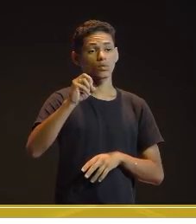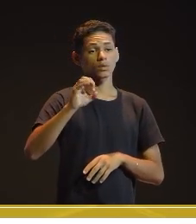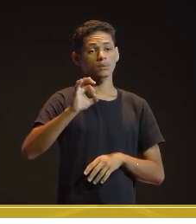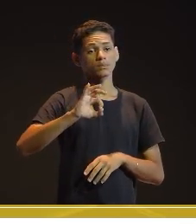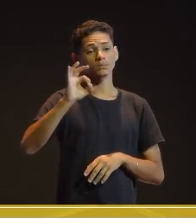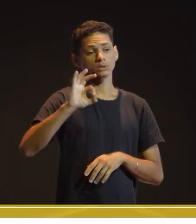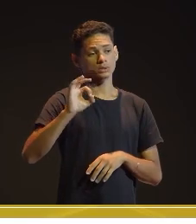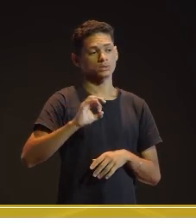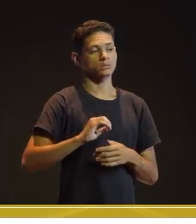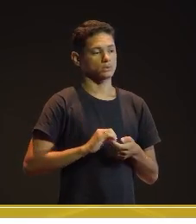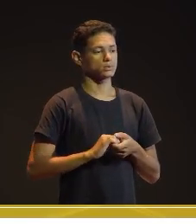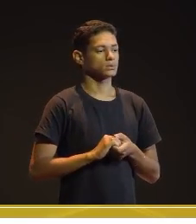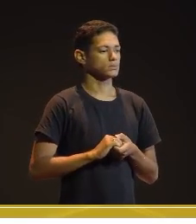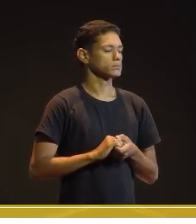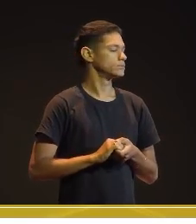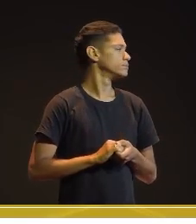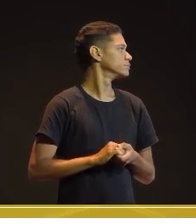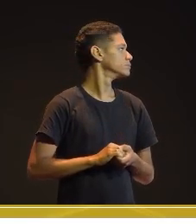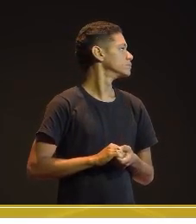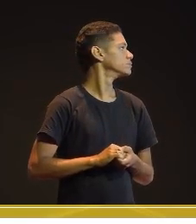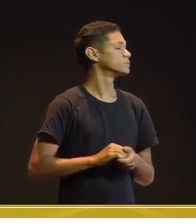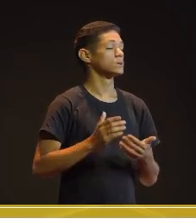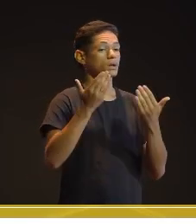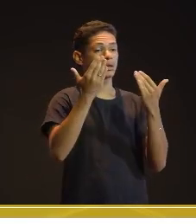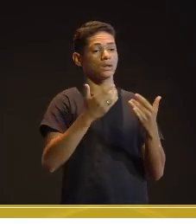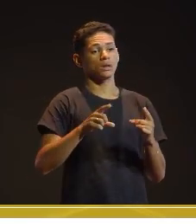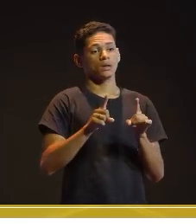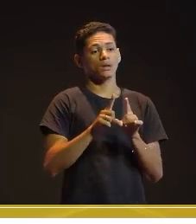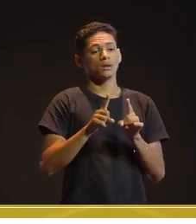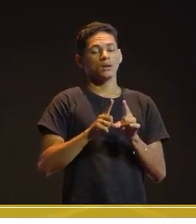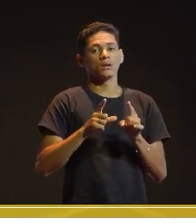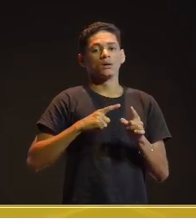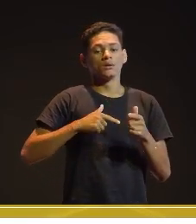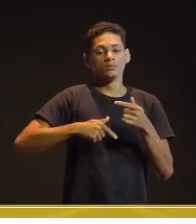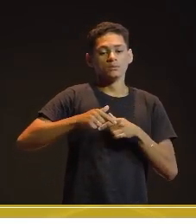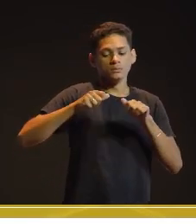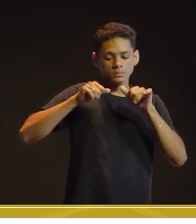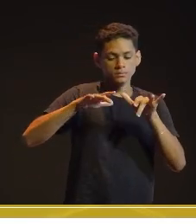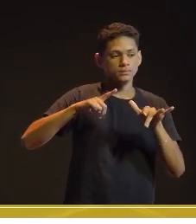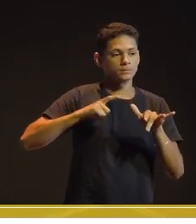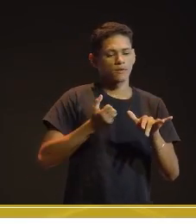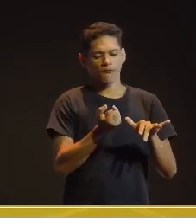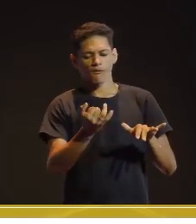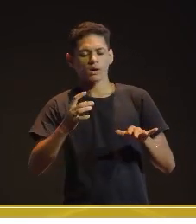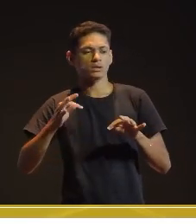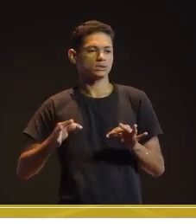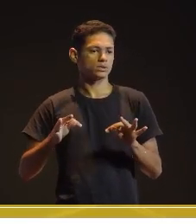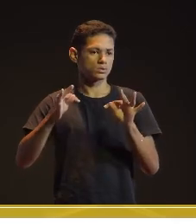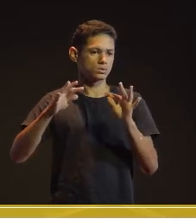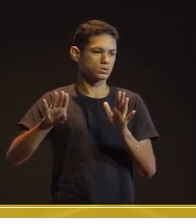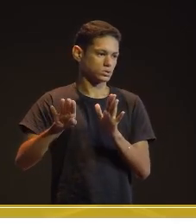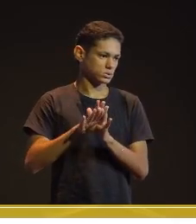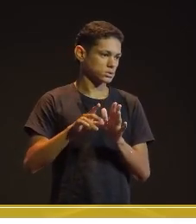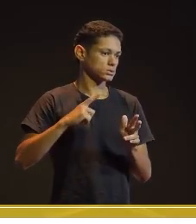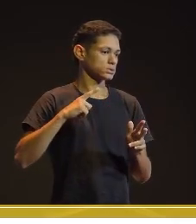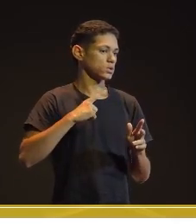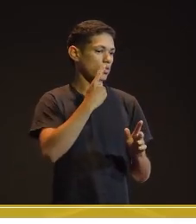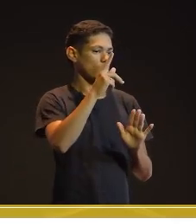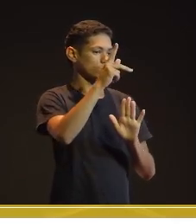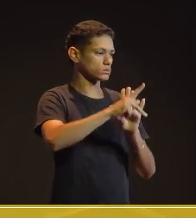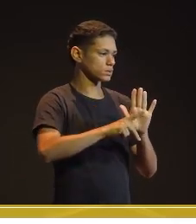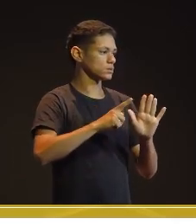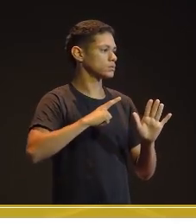nele. Tá? E, analisando sobre a autogeração distribuída, temos inúmeras tecnologias chegando, temos um programa